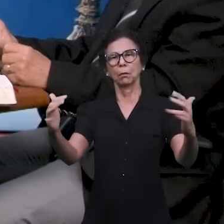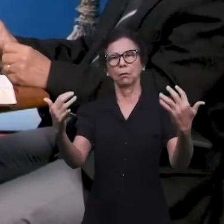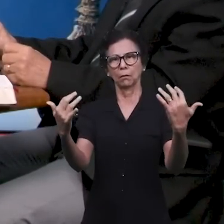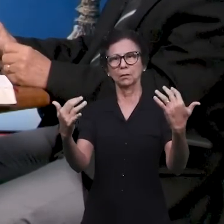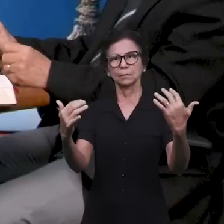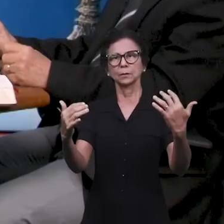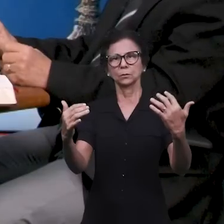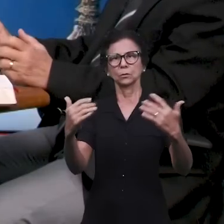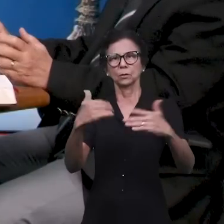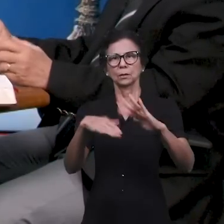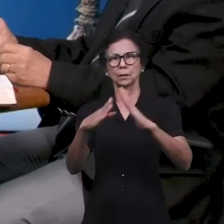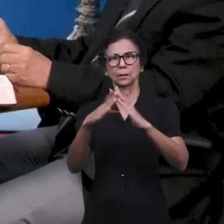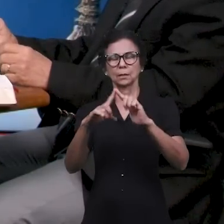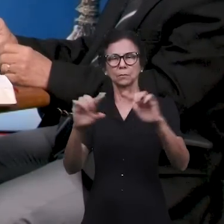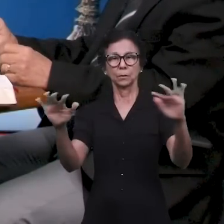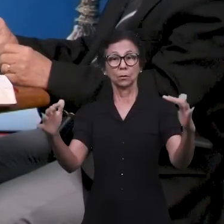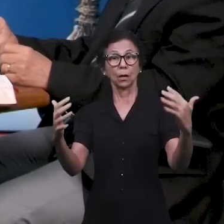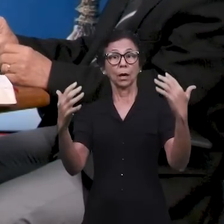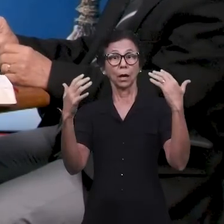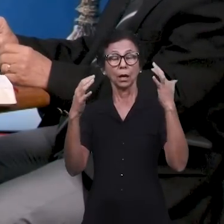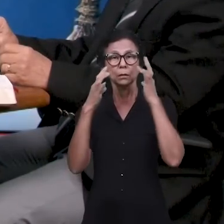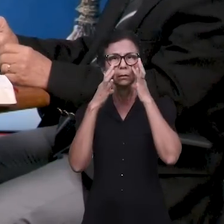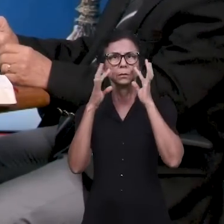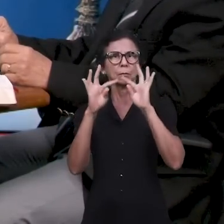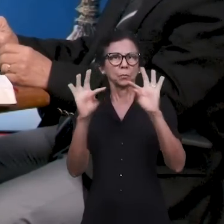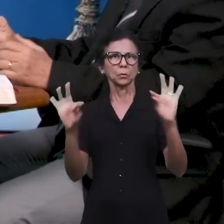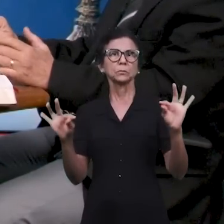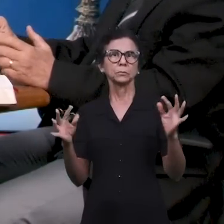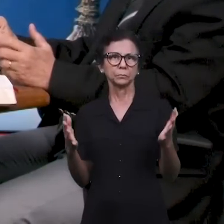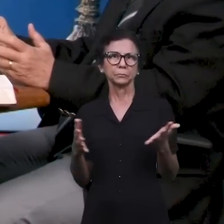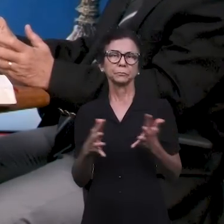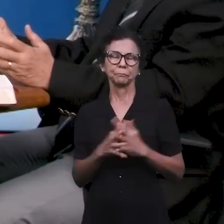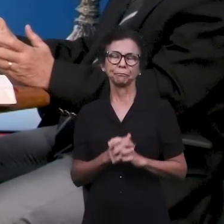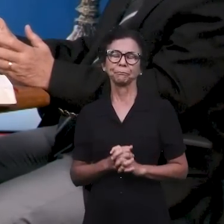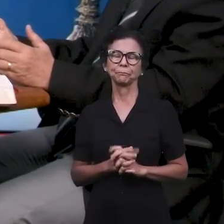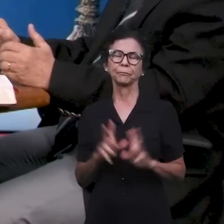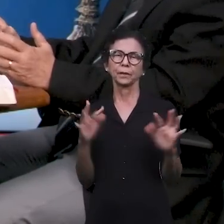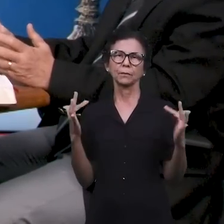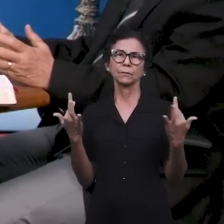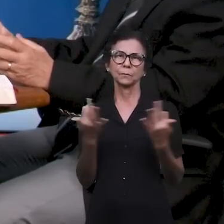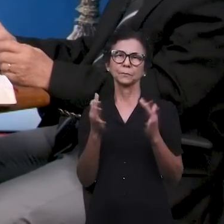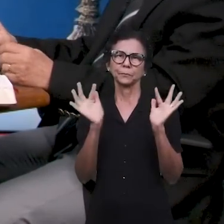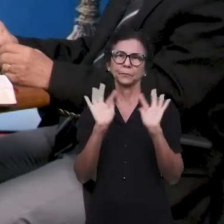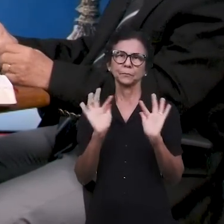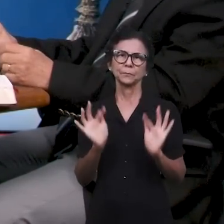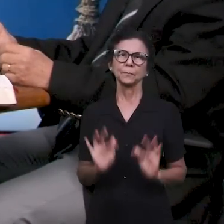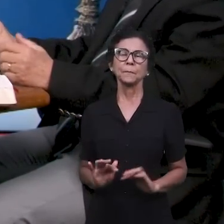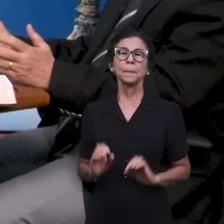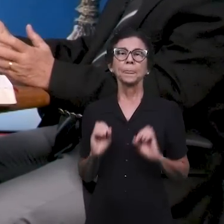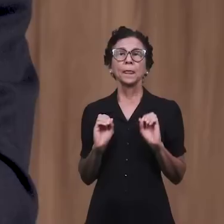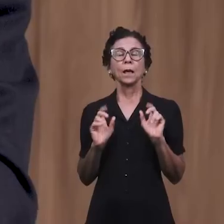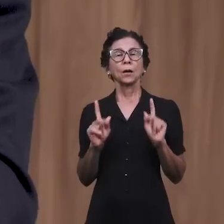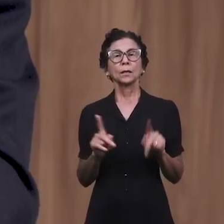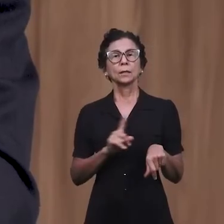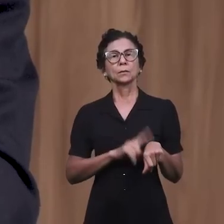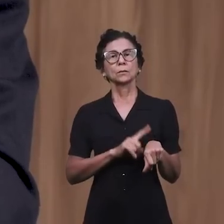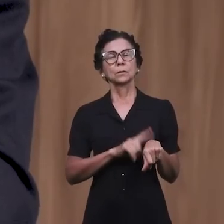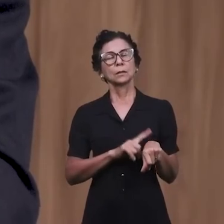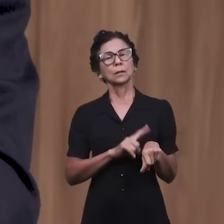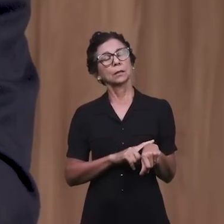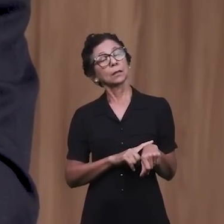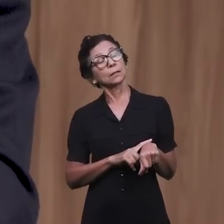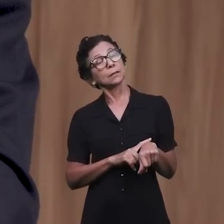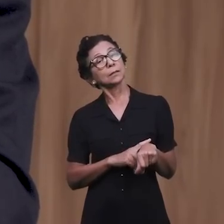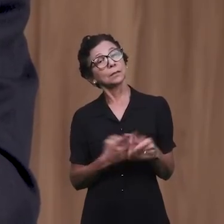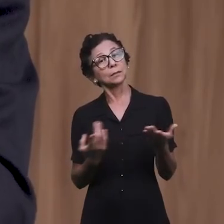novo membro que está recebendo. Isso é uma bênção muito grande. Realmente é uma bênção, a família se sente muito bem, a igreja também, né? Mas muito bem, o nosso tempo